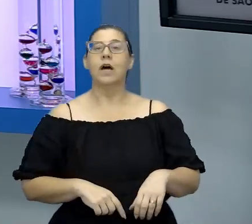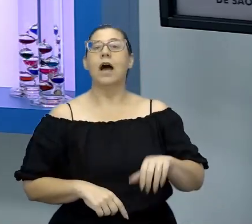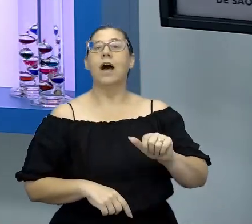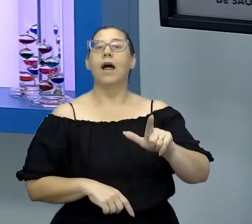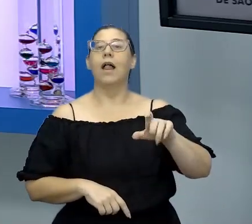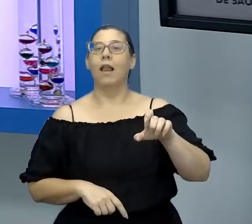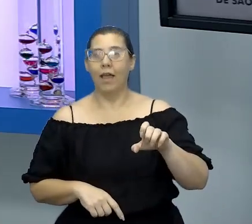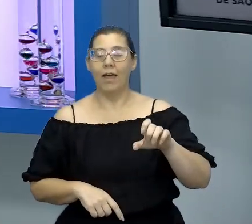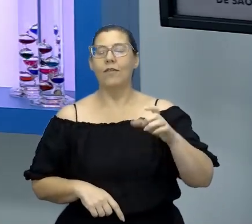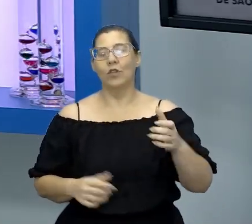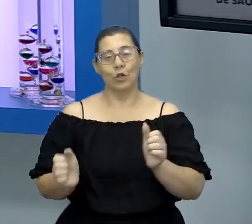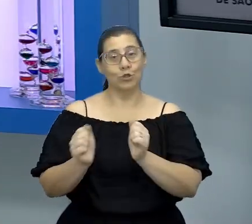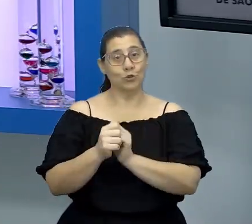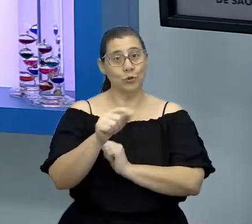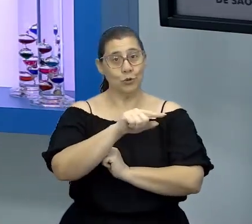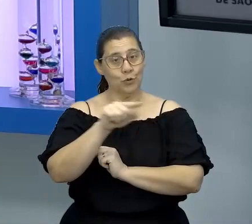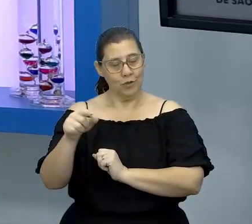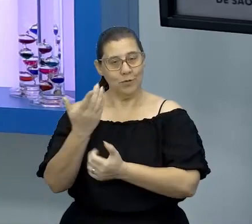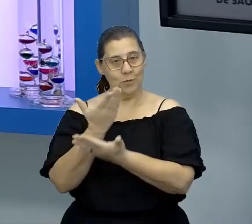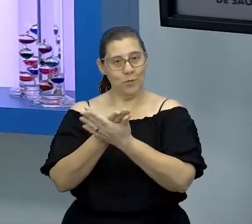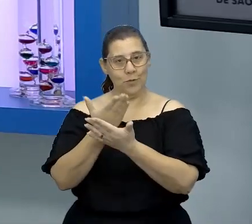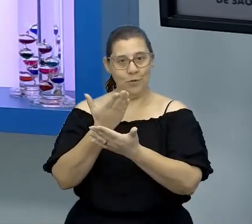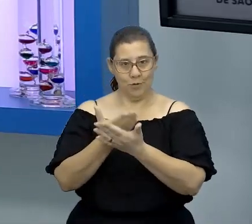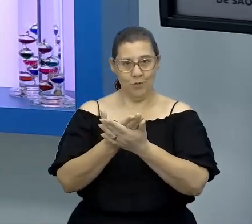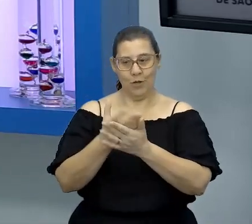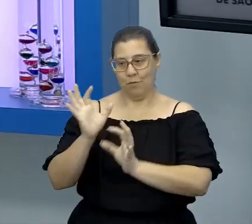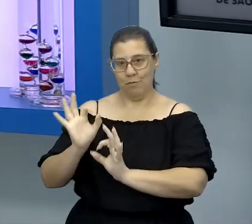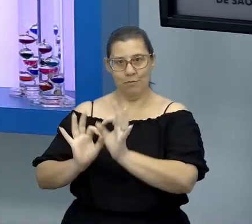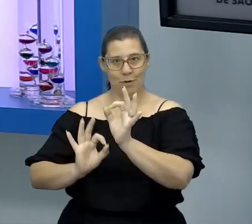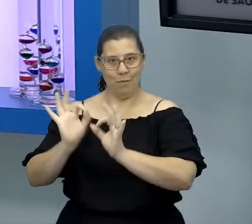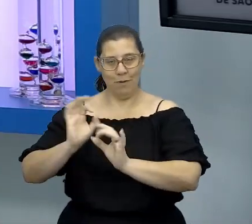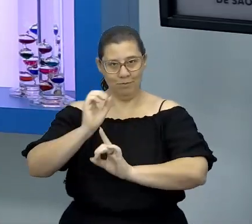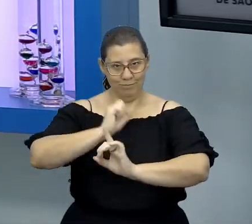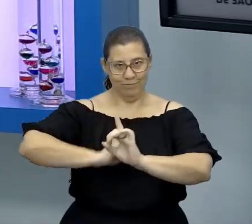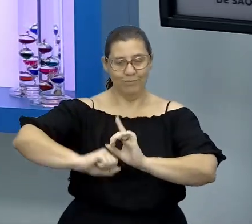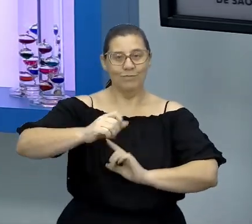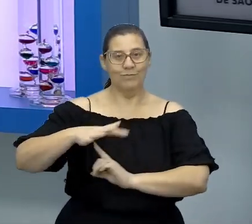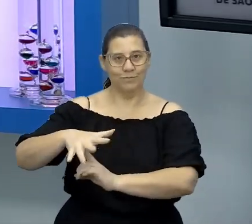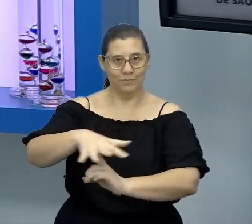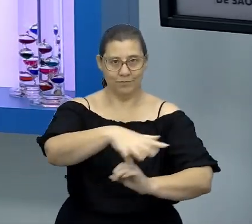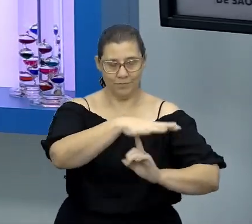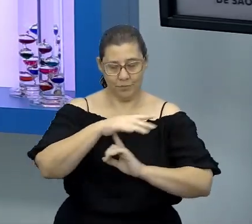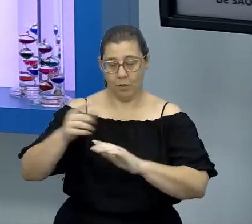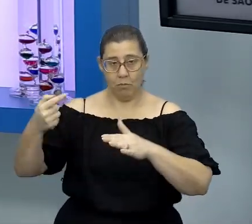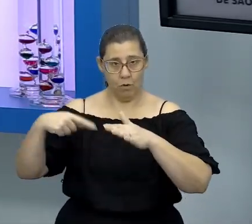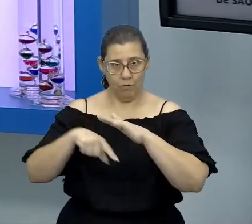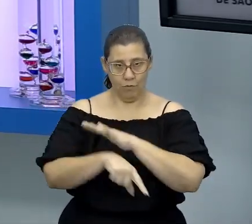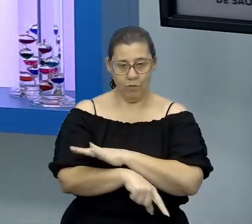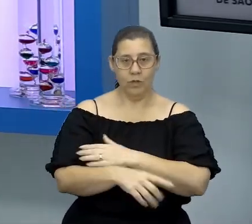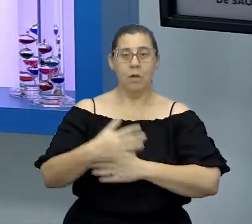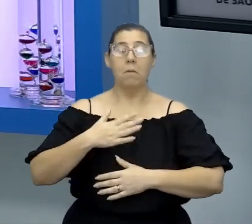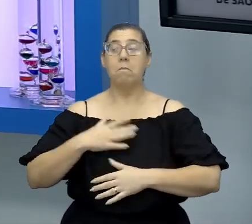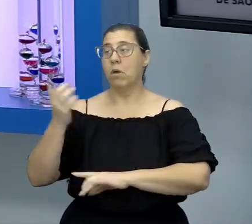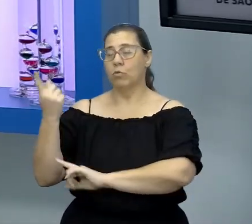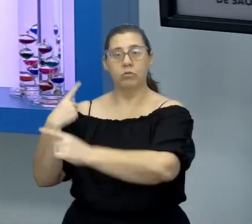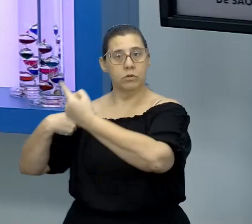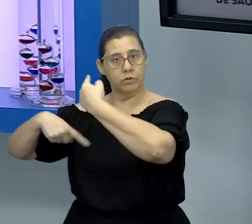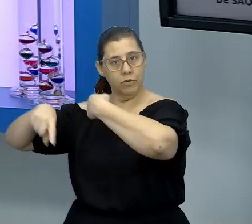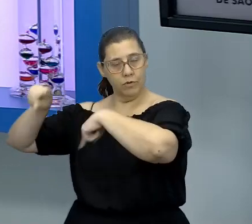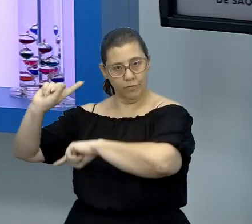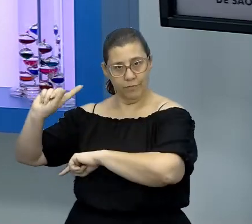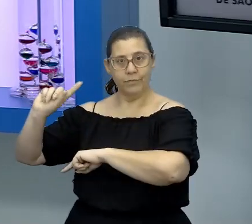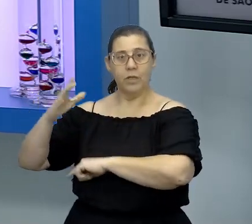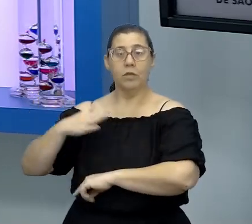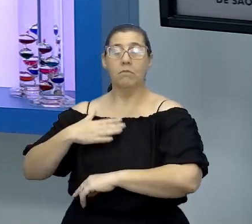e estarei com vocês para mais uma aula de construção sustentável, do aprofundamento, meu papel no desenvolvimento